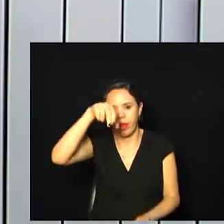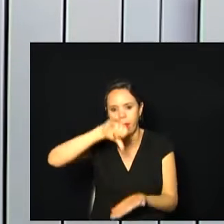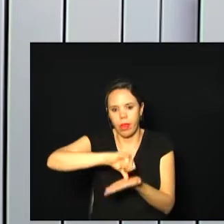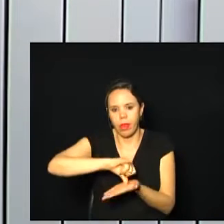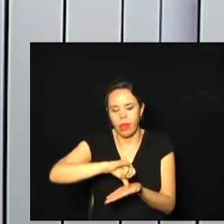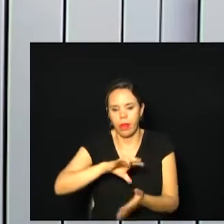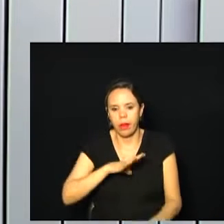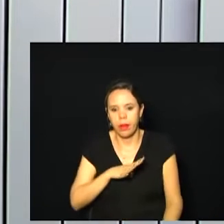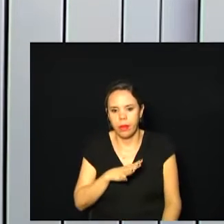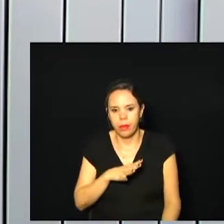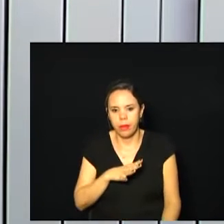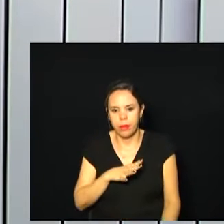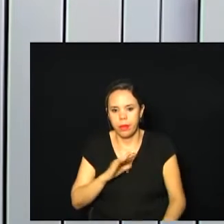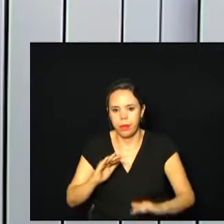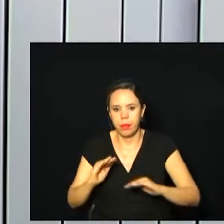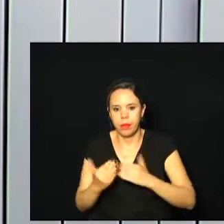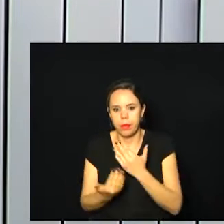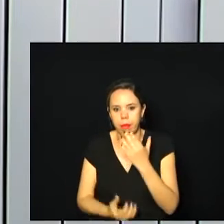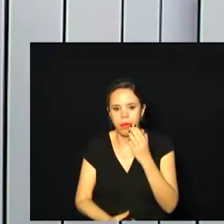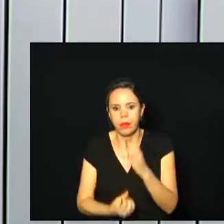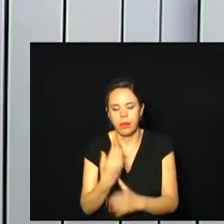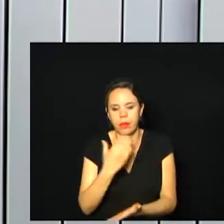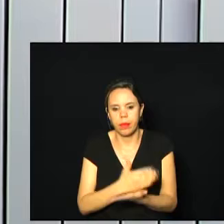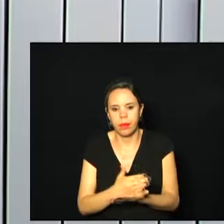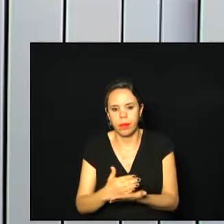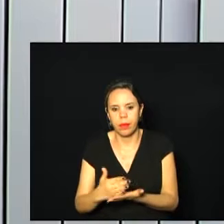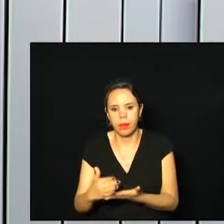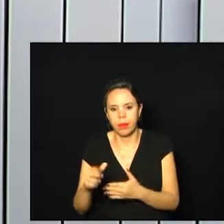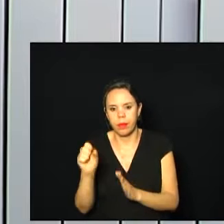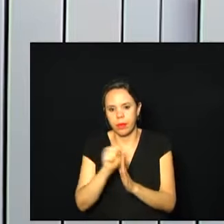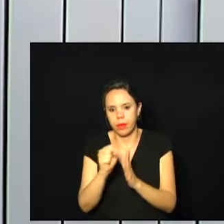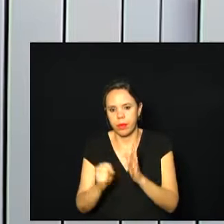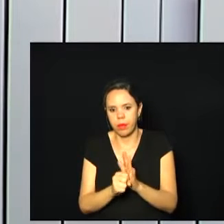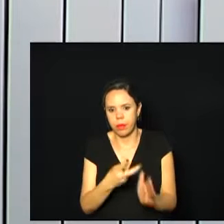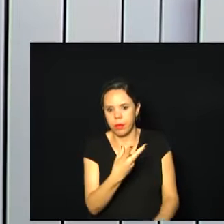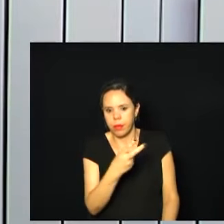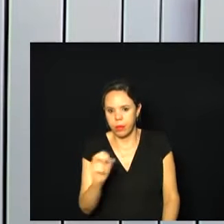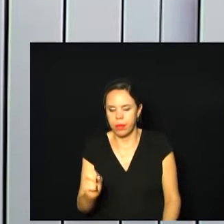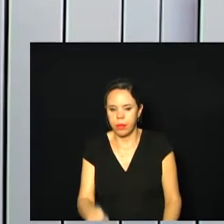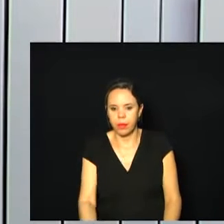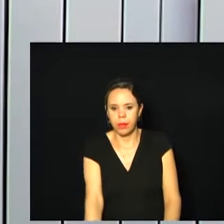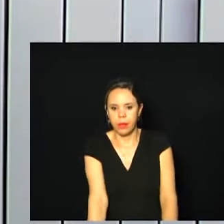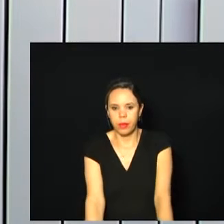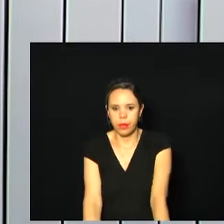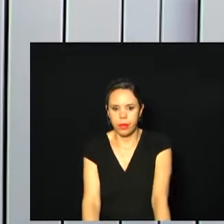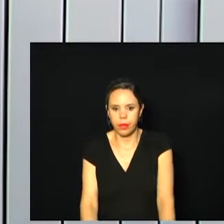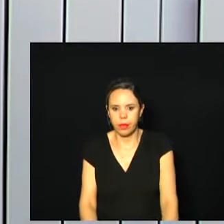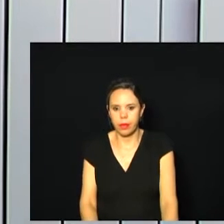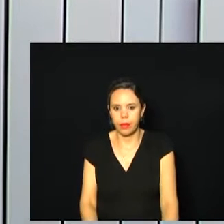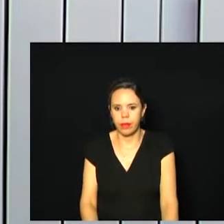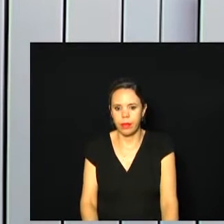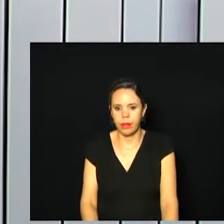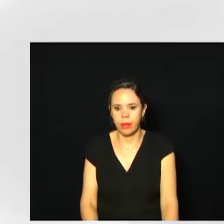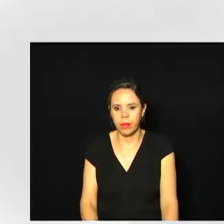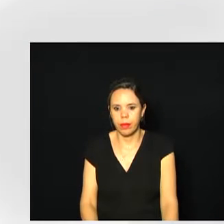da cidade, em um bairro que surgiu no começo do século XX. Então, mapa na tela.